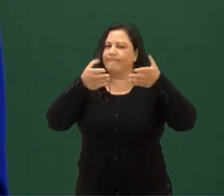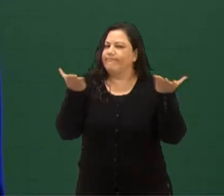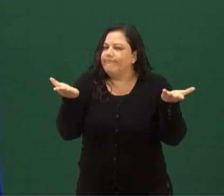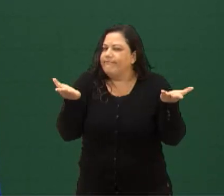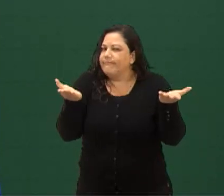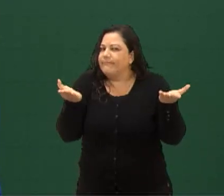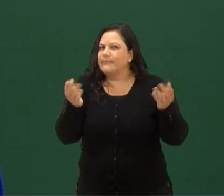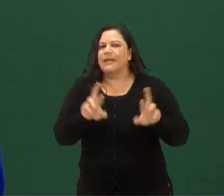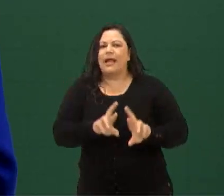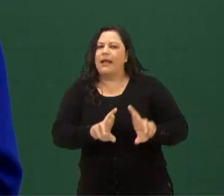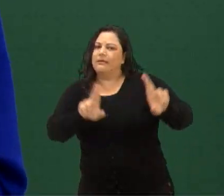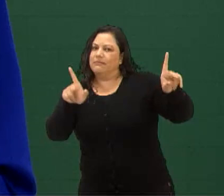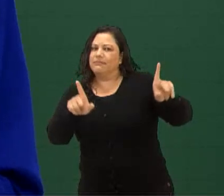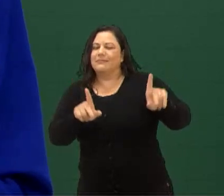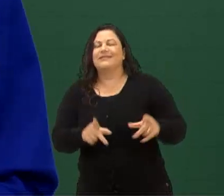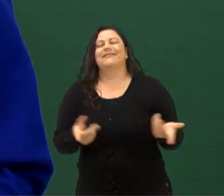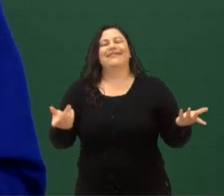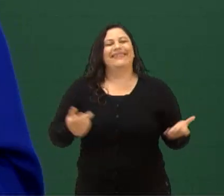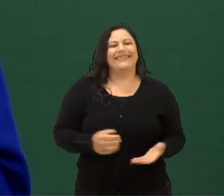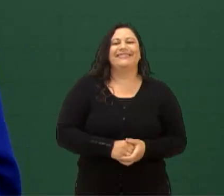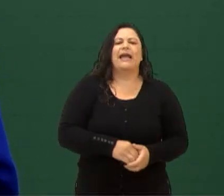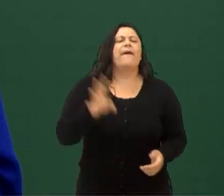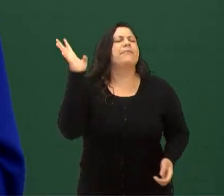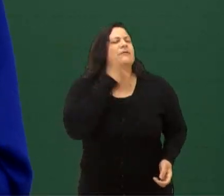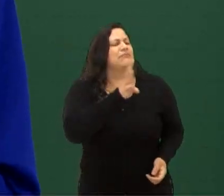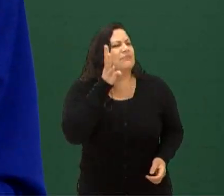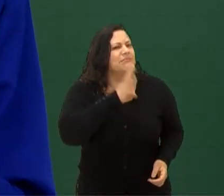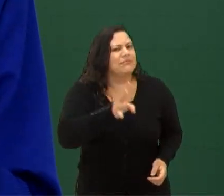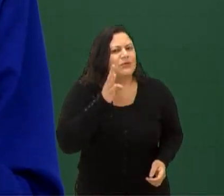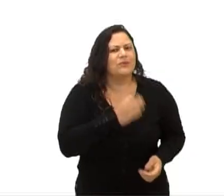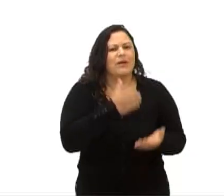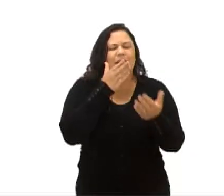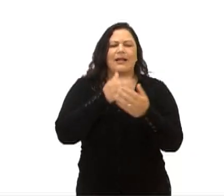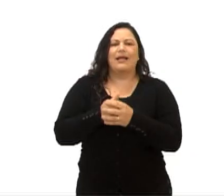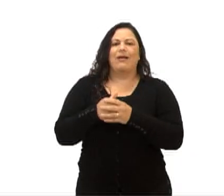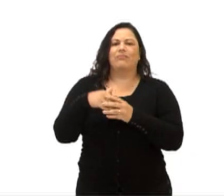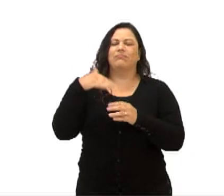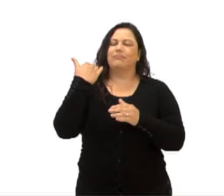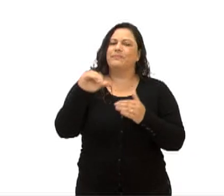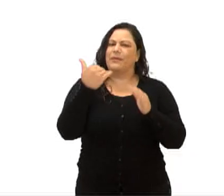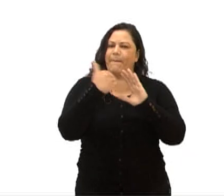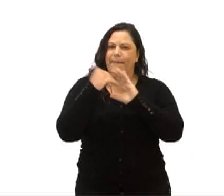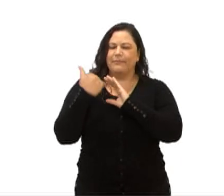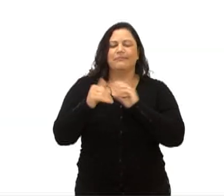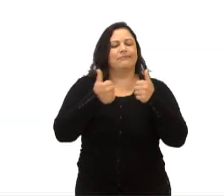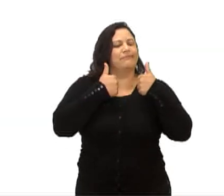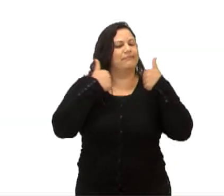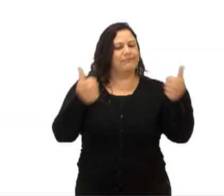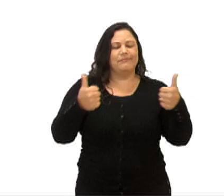encaixaria. Perfeito, galera? Mas muito legal a participação de vocês e vamos então continuar com a nossa aula.